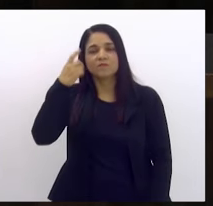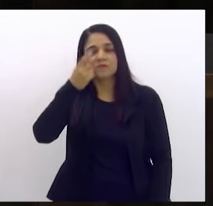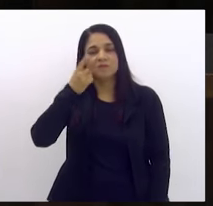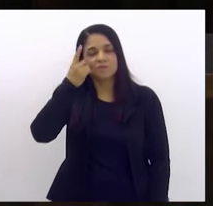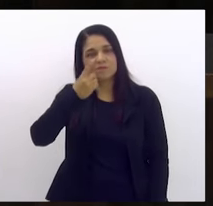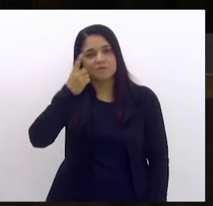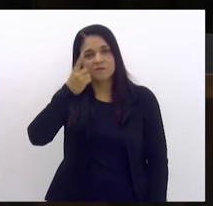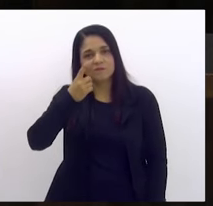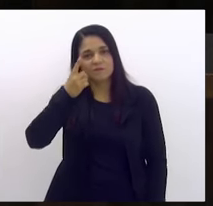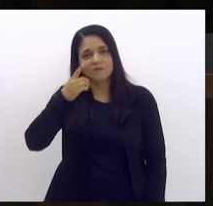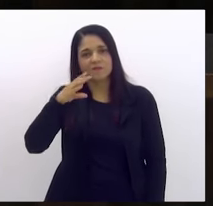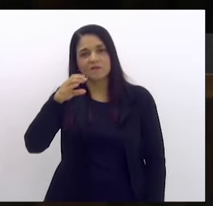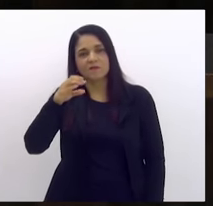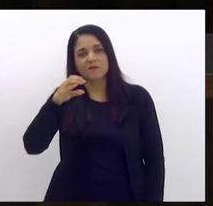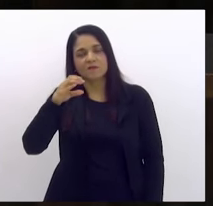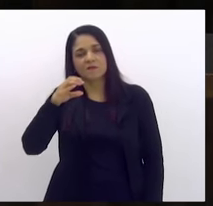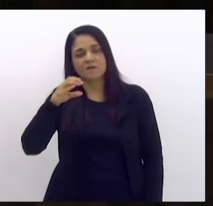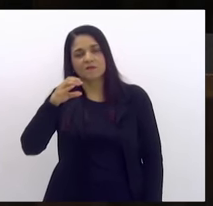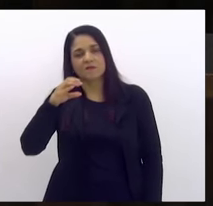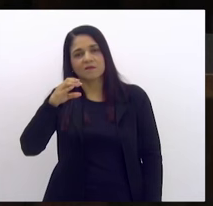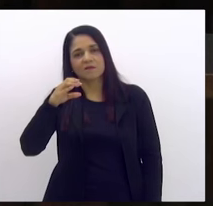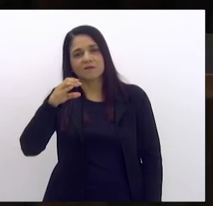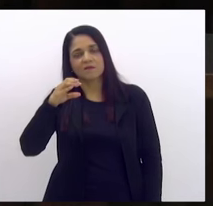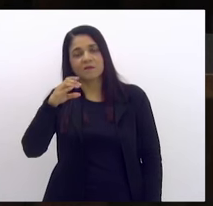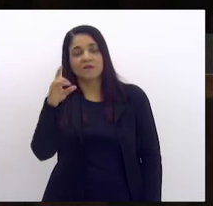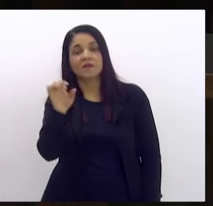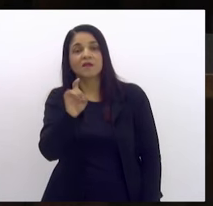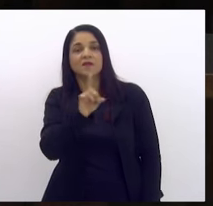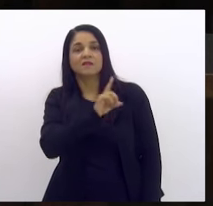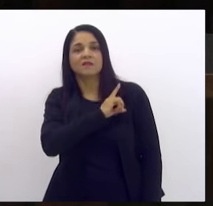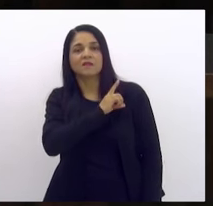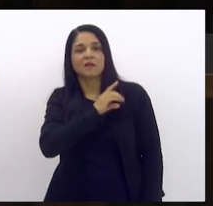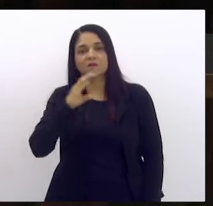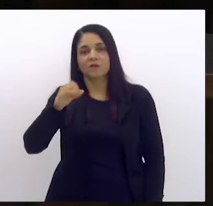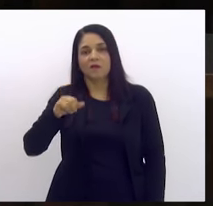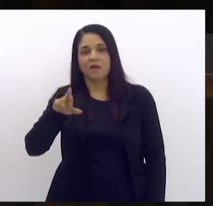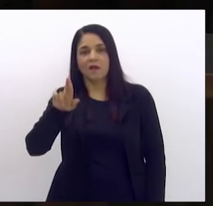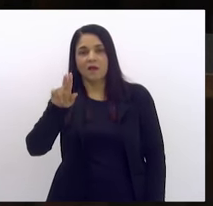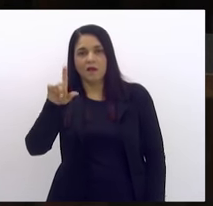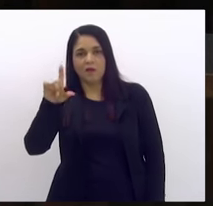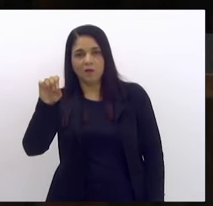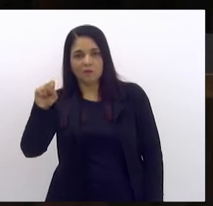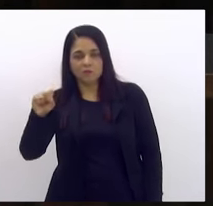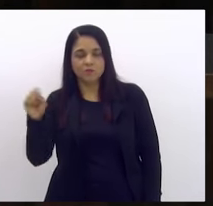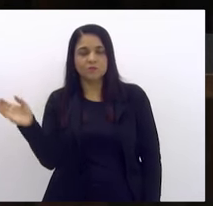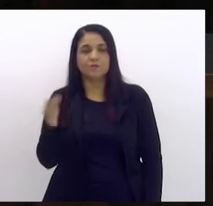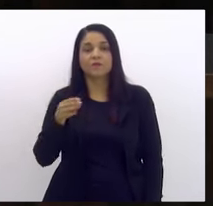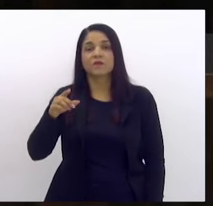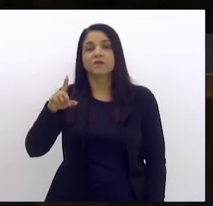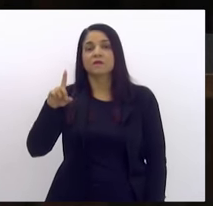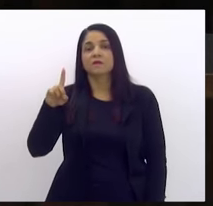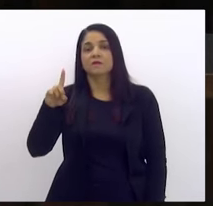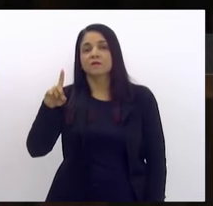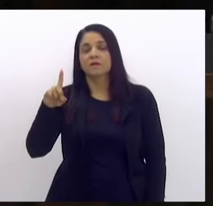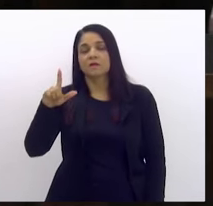Deputado Carlos, delegado Carlos Augusto. Daniel Libreiron.